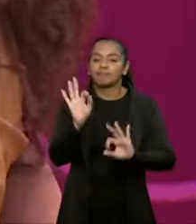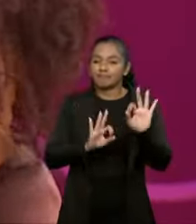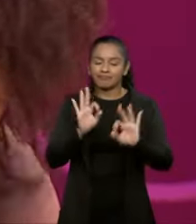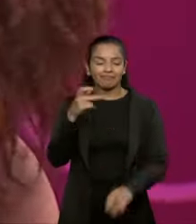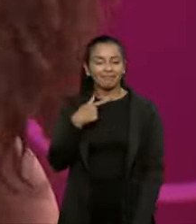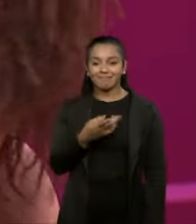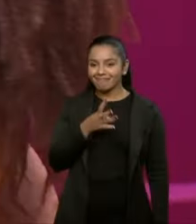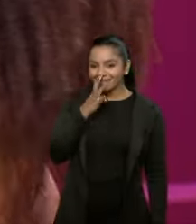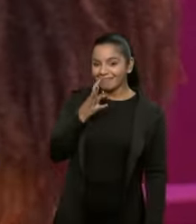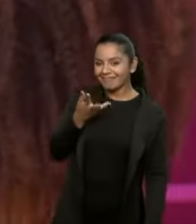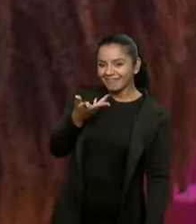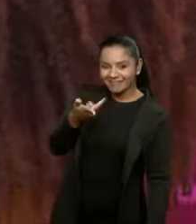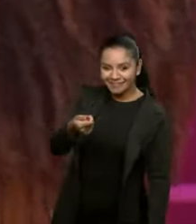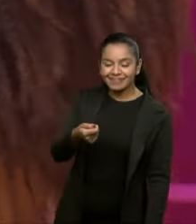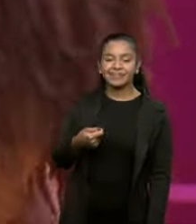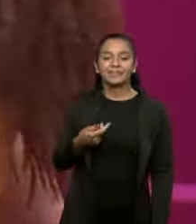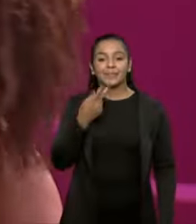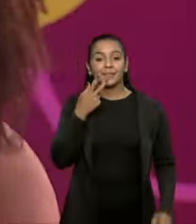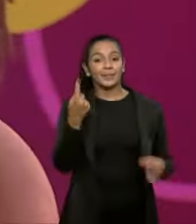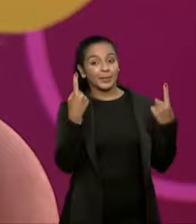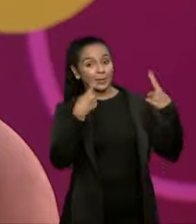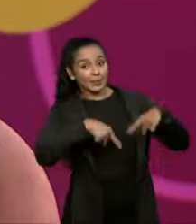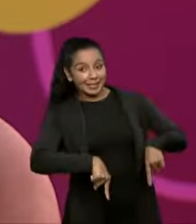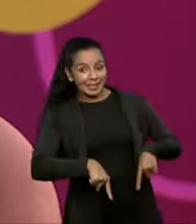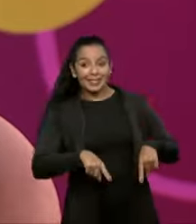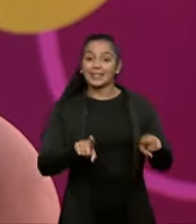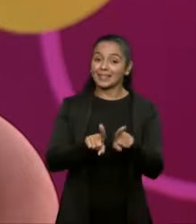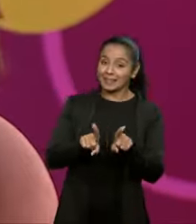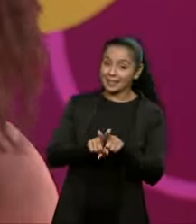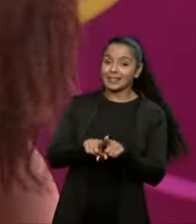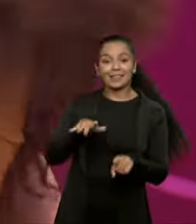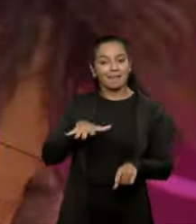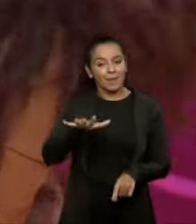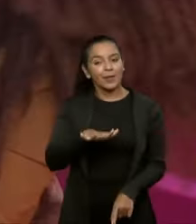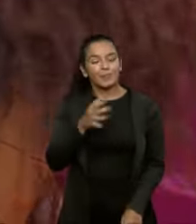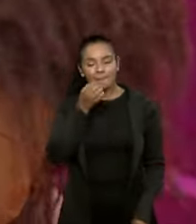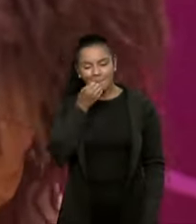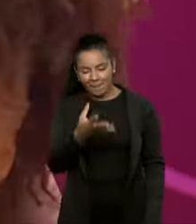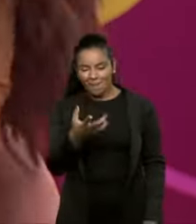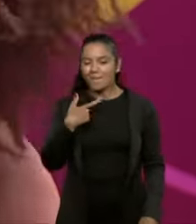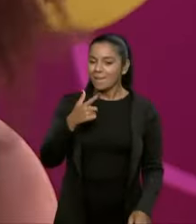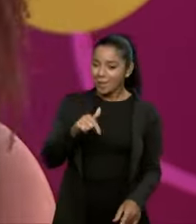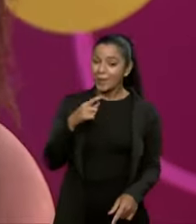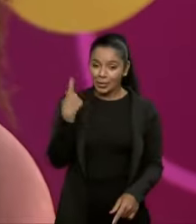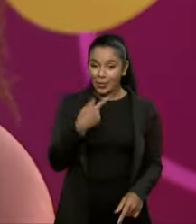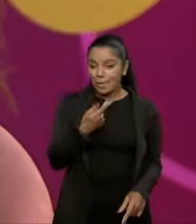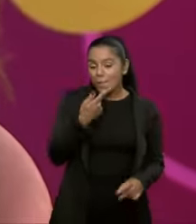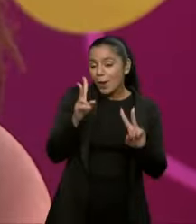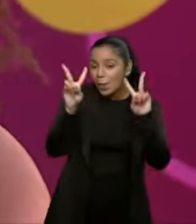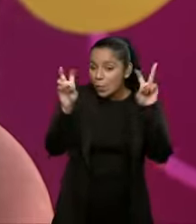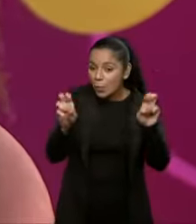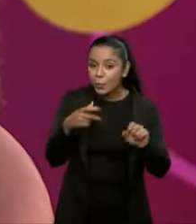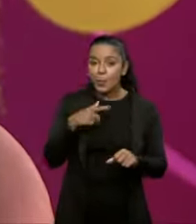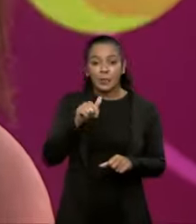fascinada. Vou te contar uma parte do desafio e a parte gostosa. E como, né, a Alice estava falando, né, temos os dois lados. Tem as